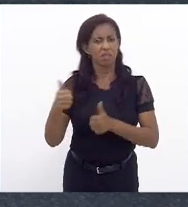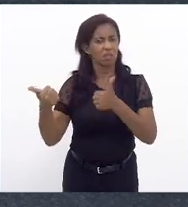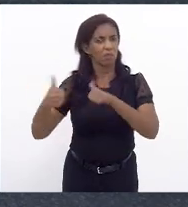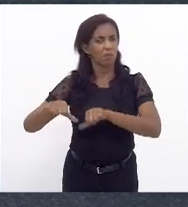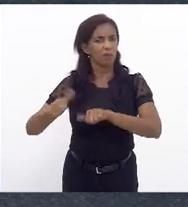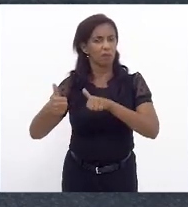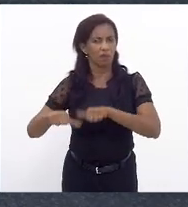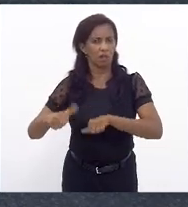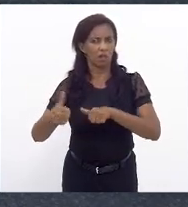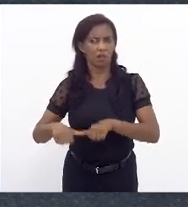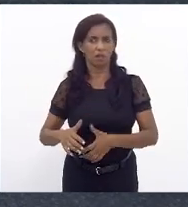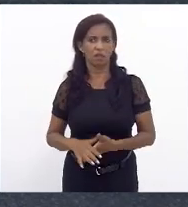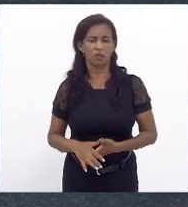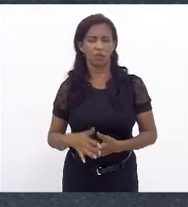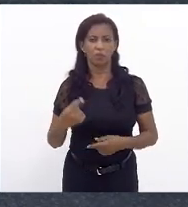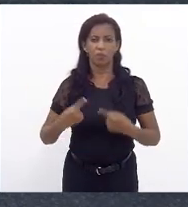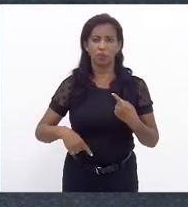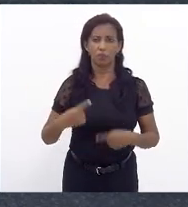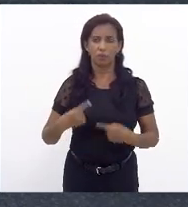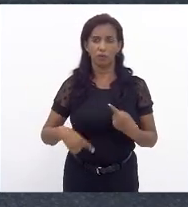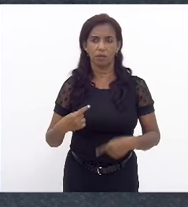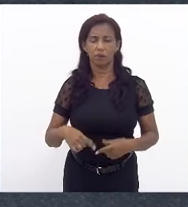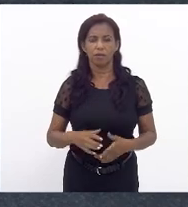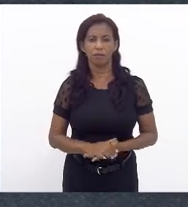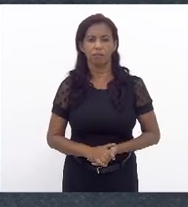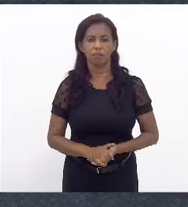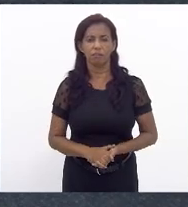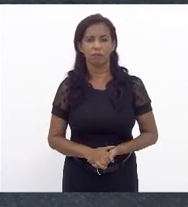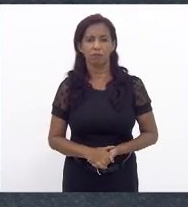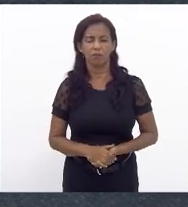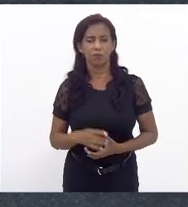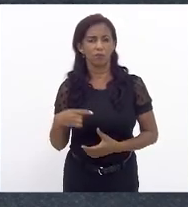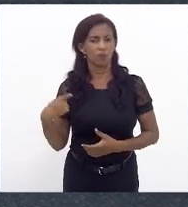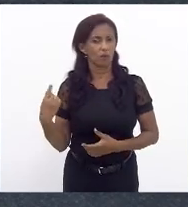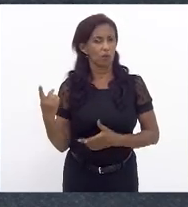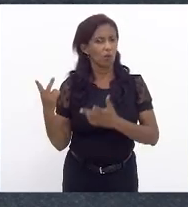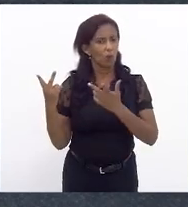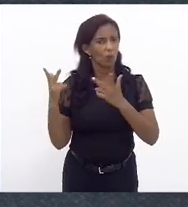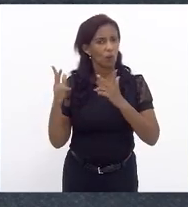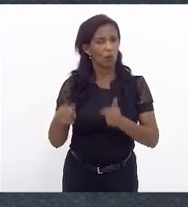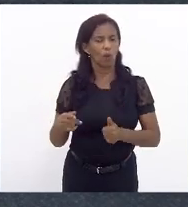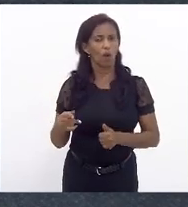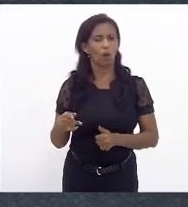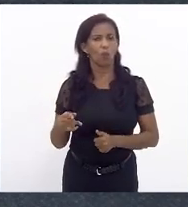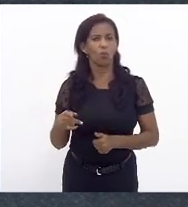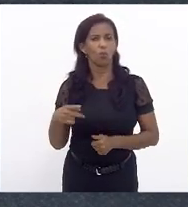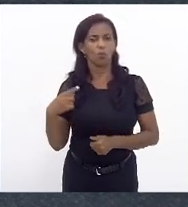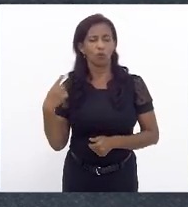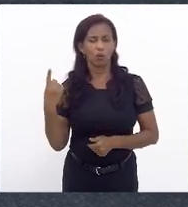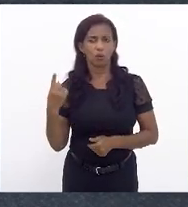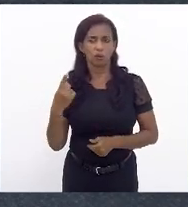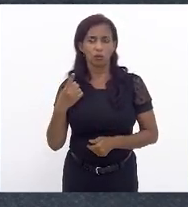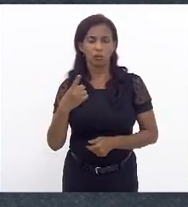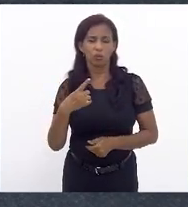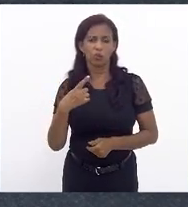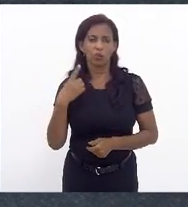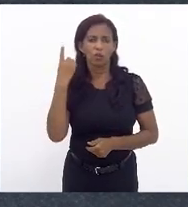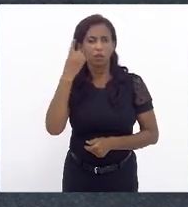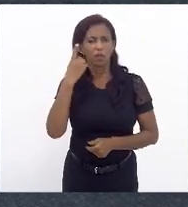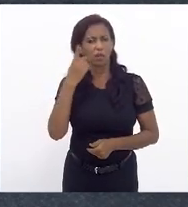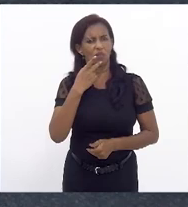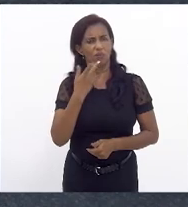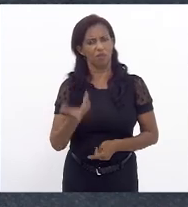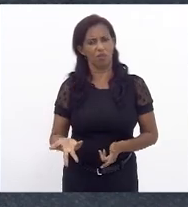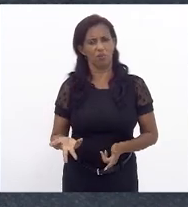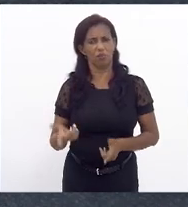análise político. E foi como o nosso deputado delegado Carlos Augusto falou. É um desrespeito,